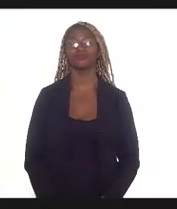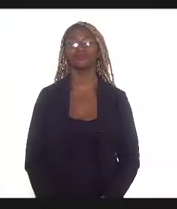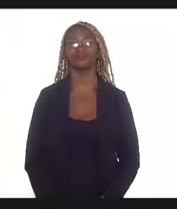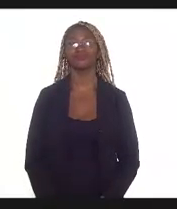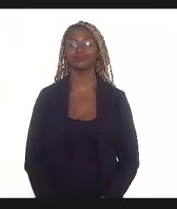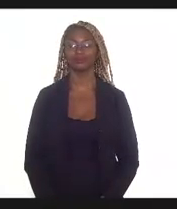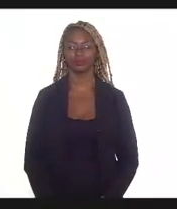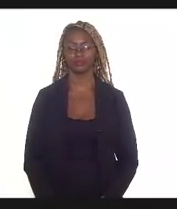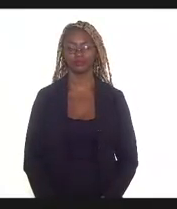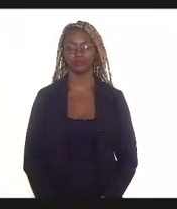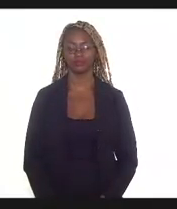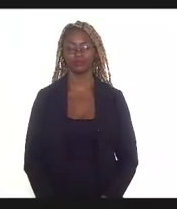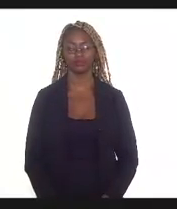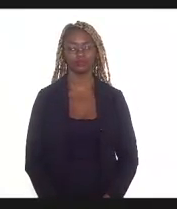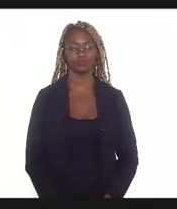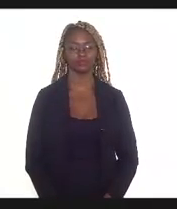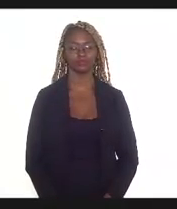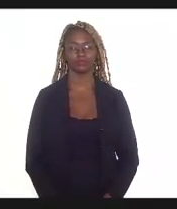Rosenberg Reis.